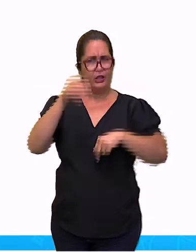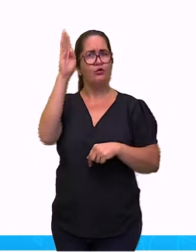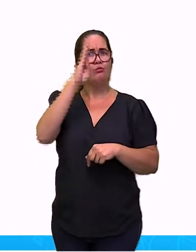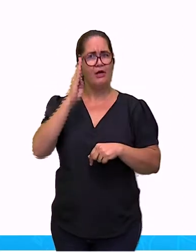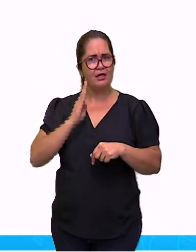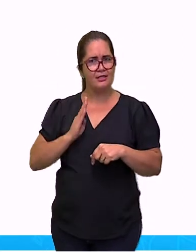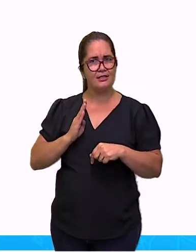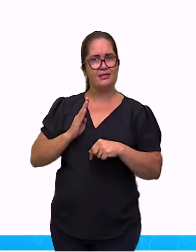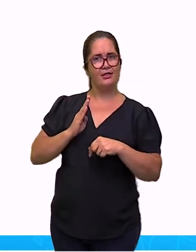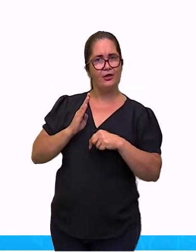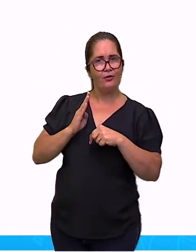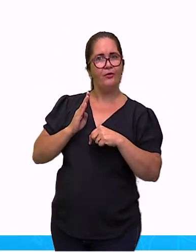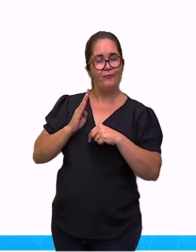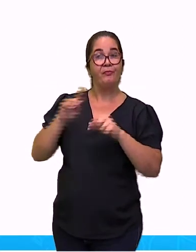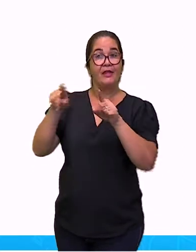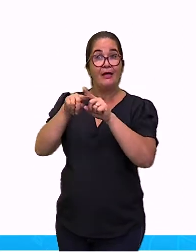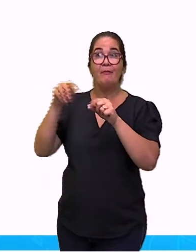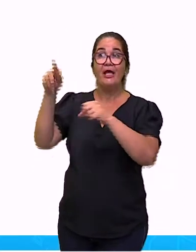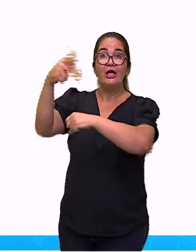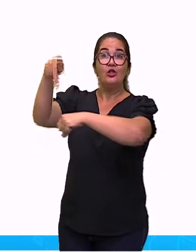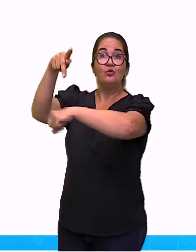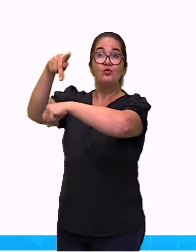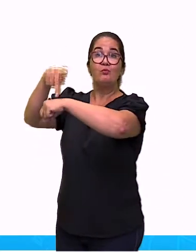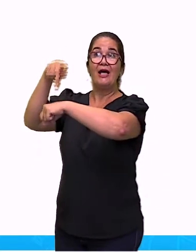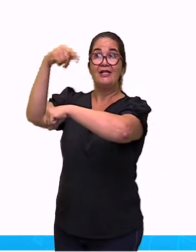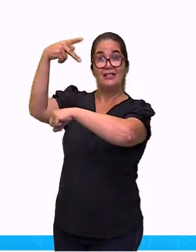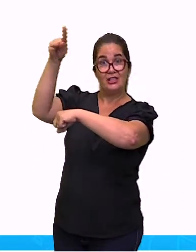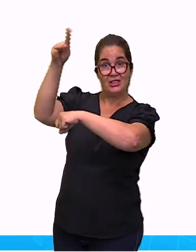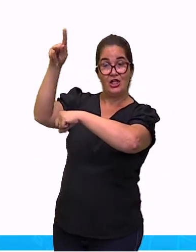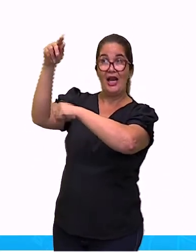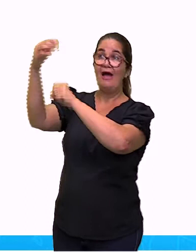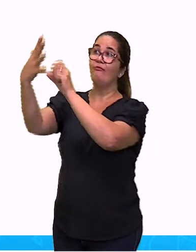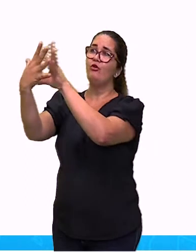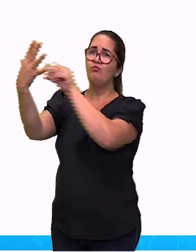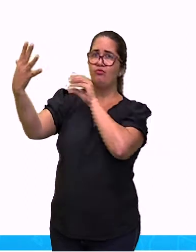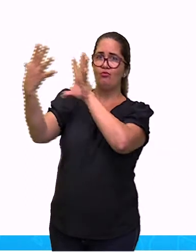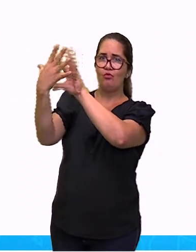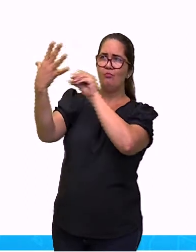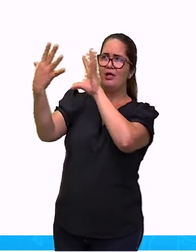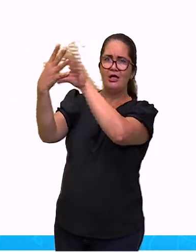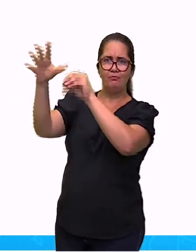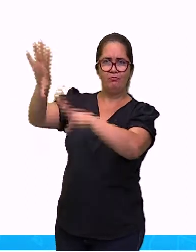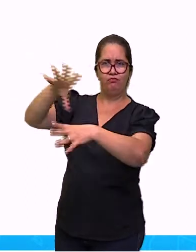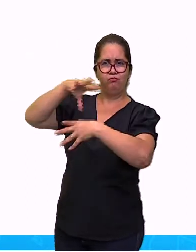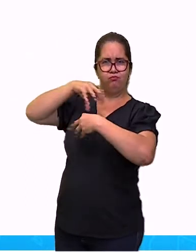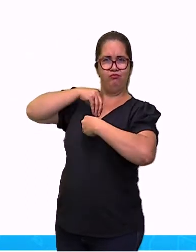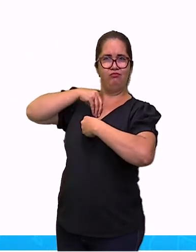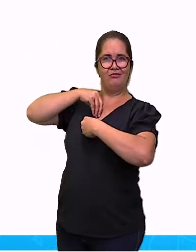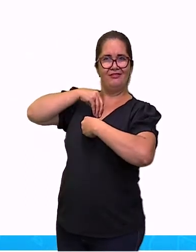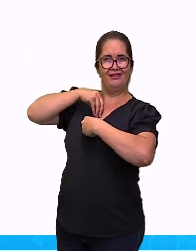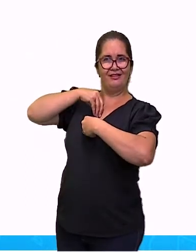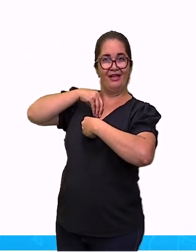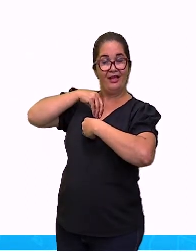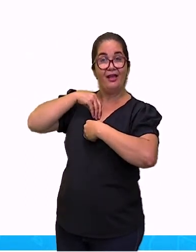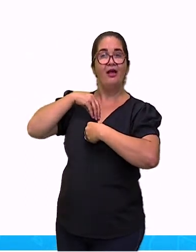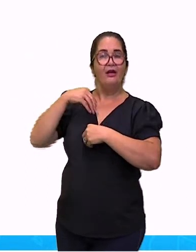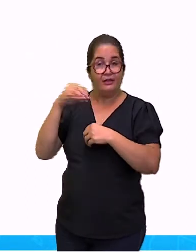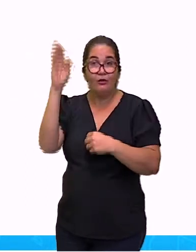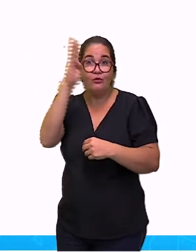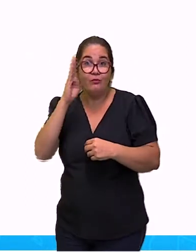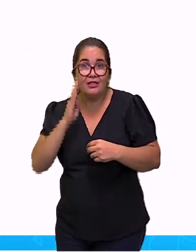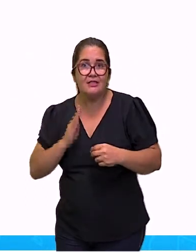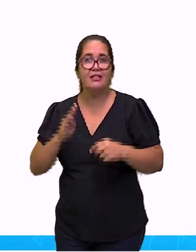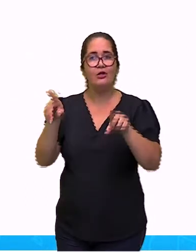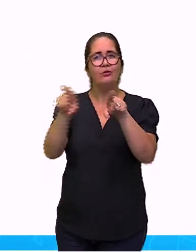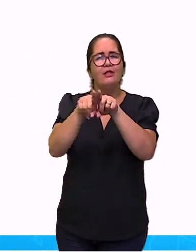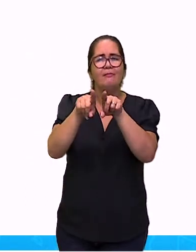regra, que foi as paisagens e as pinturas decorativas. Sempre o pontilhismo retrata muito isso. A